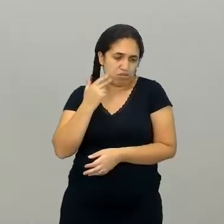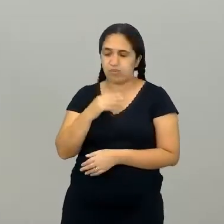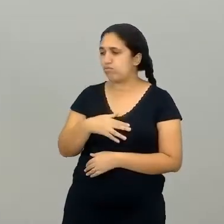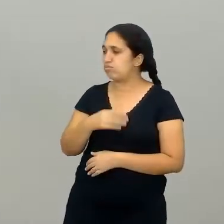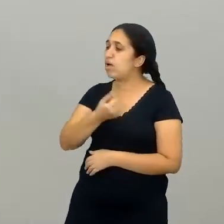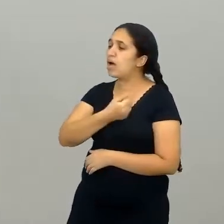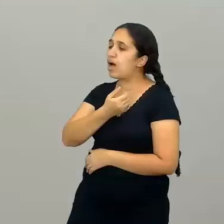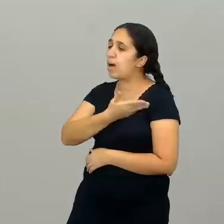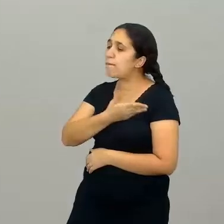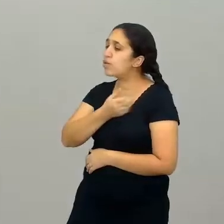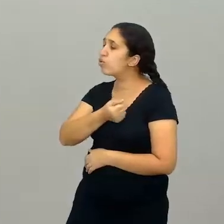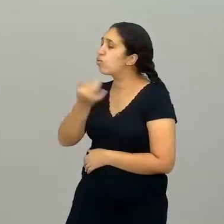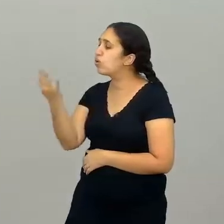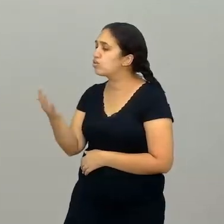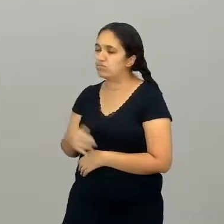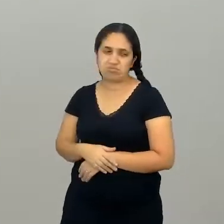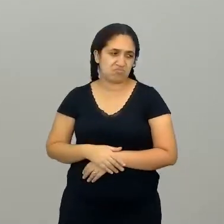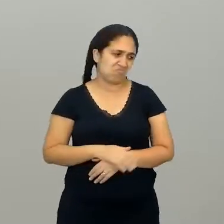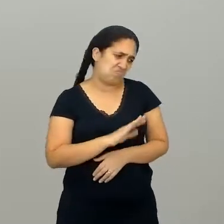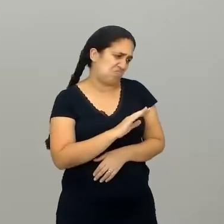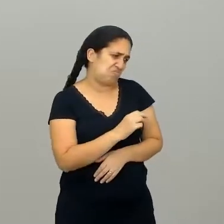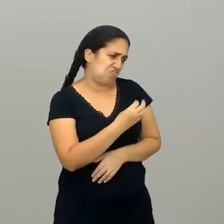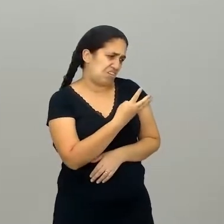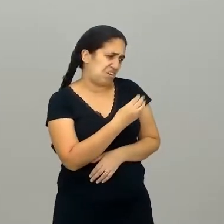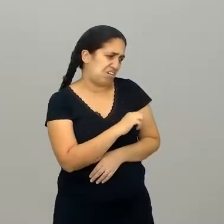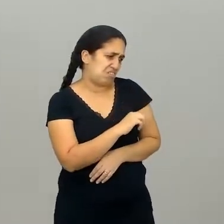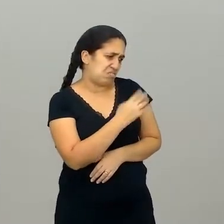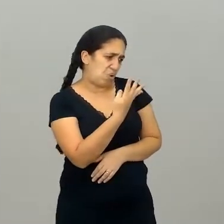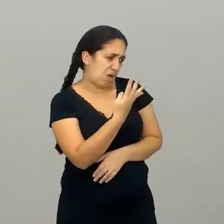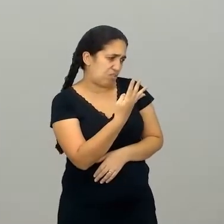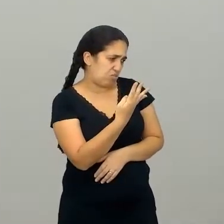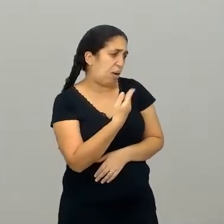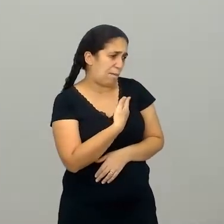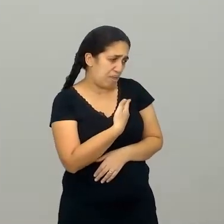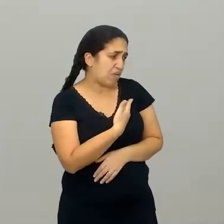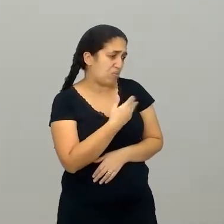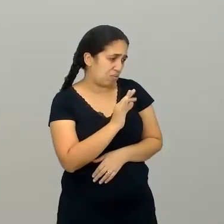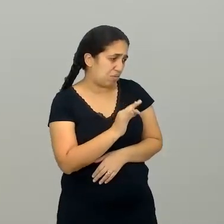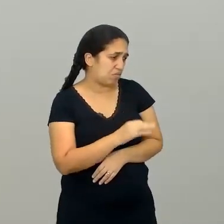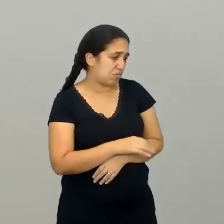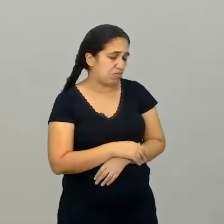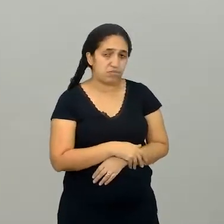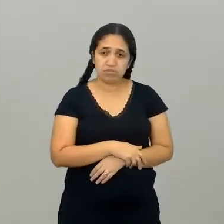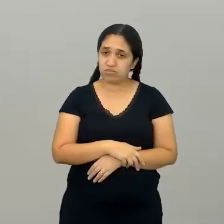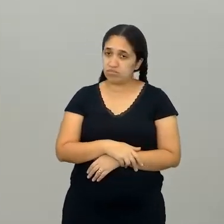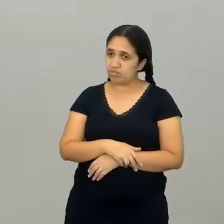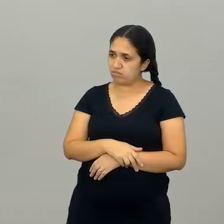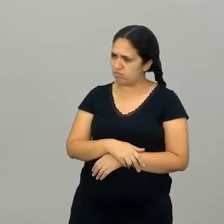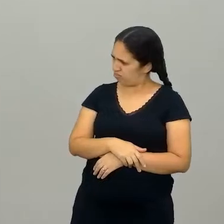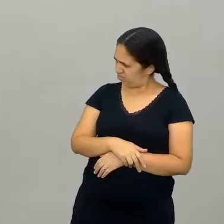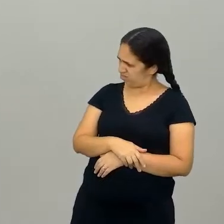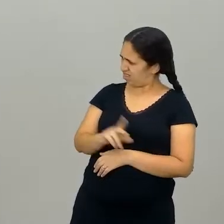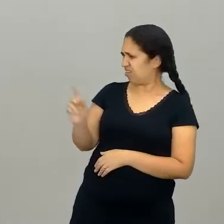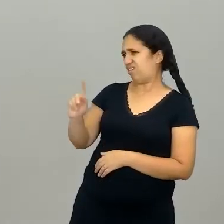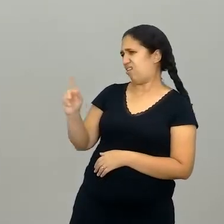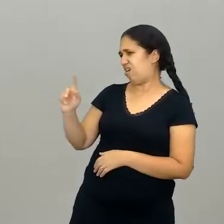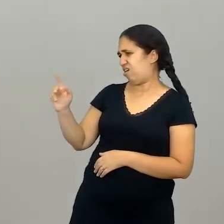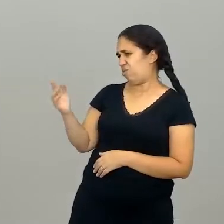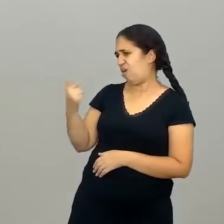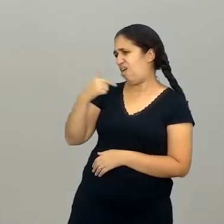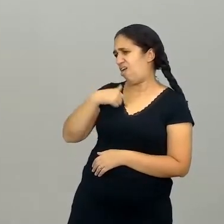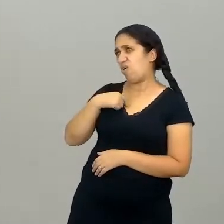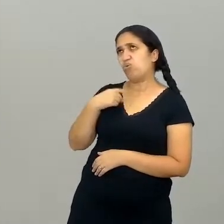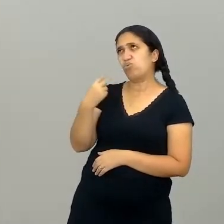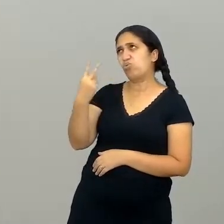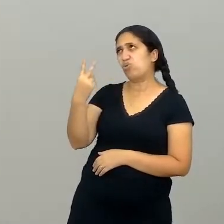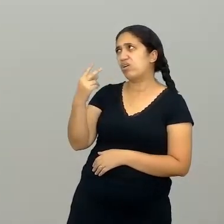tem? E eu respondi, se eu tiver uns 3, 4 é muito. Amigo. E ele falou, Não, eu tenho